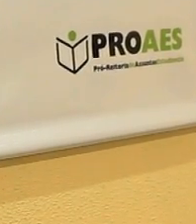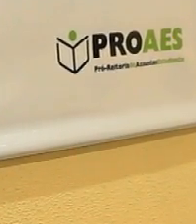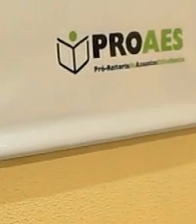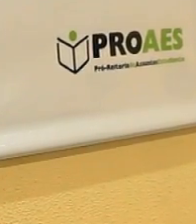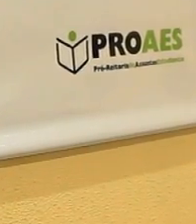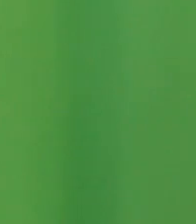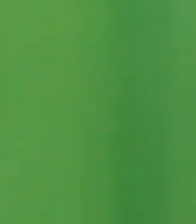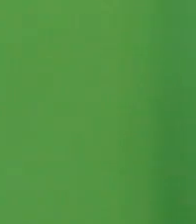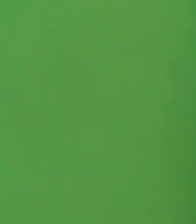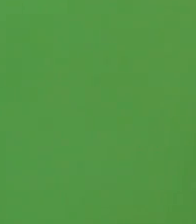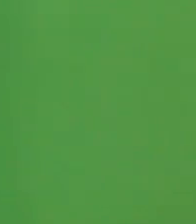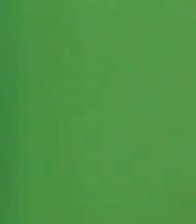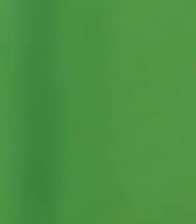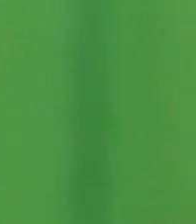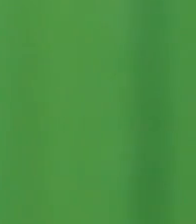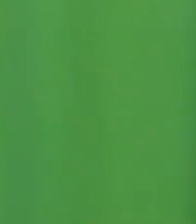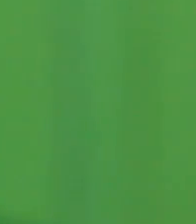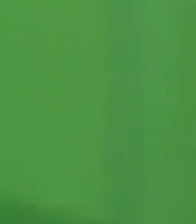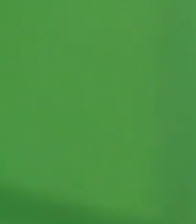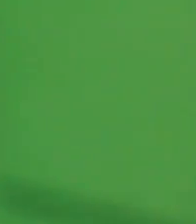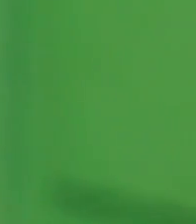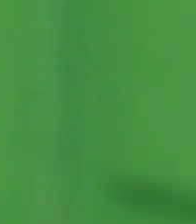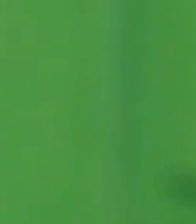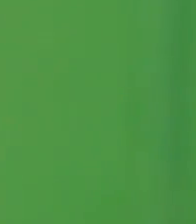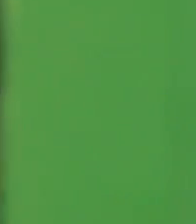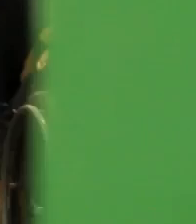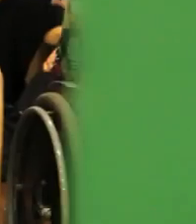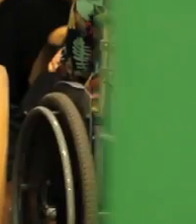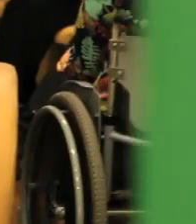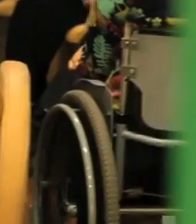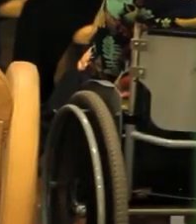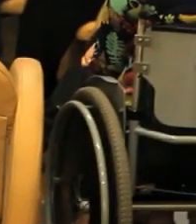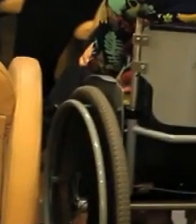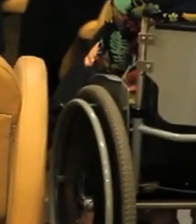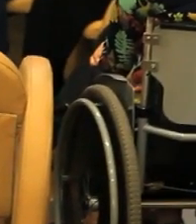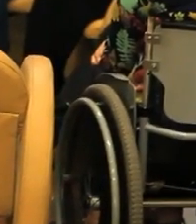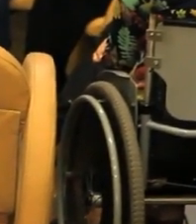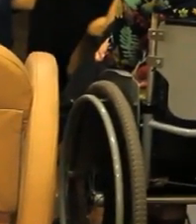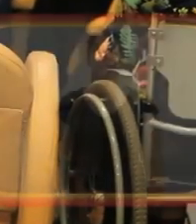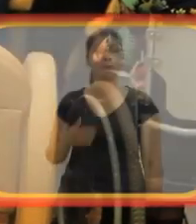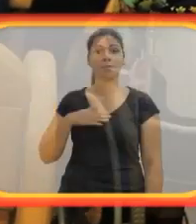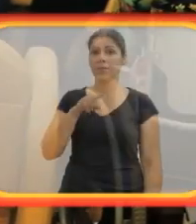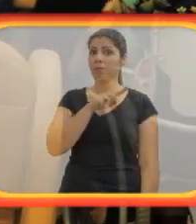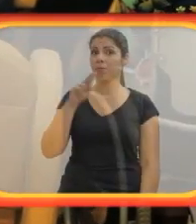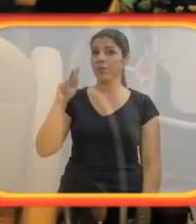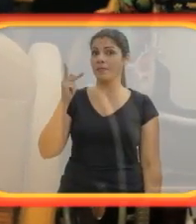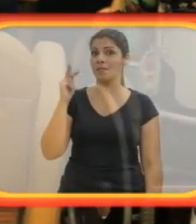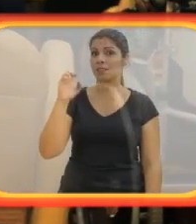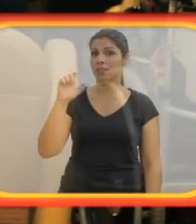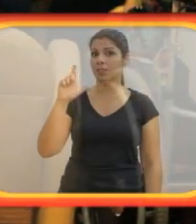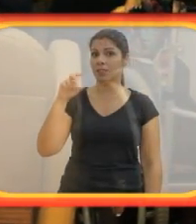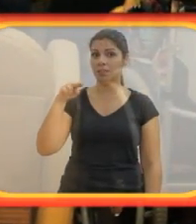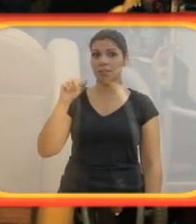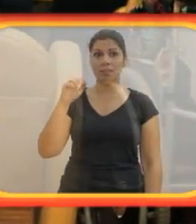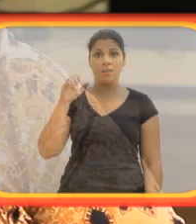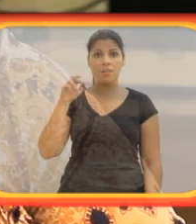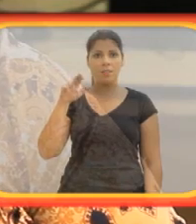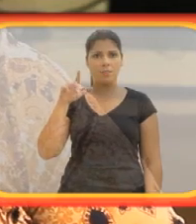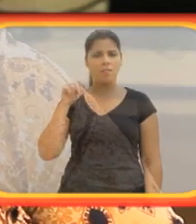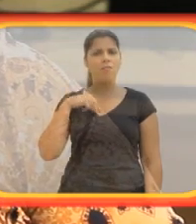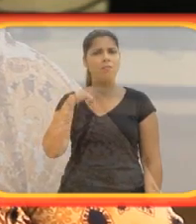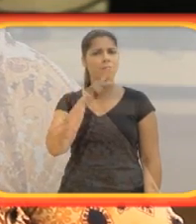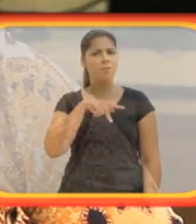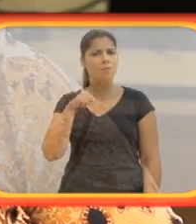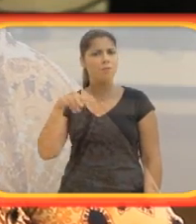e Inclusão, Sensibiliza UF. Sala, pessoas com e sem deficiência sentadas em círculo. Meu nome é Helena Carla, eu sou professora e